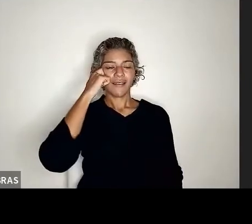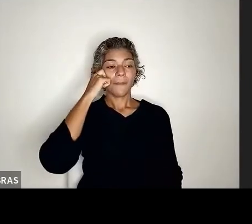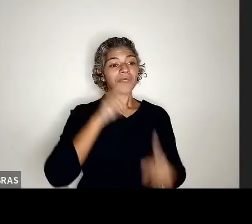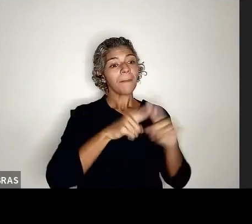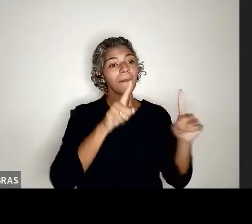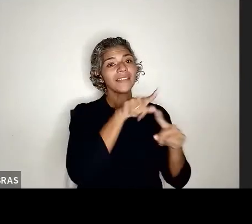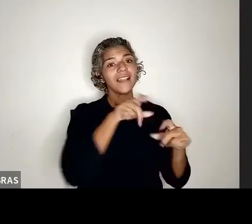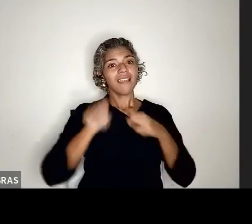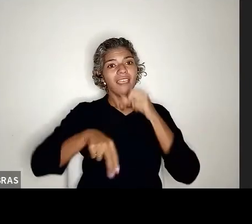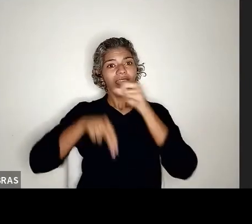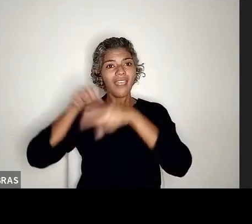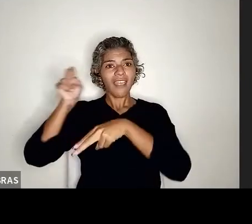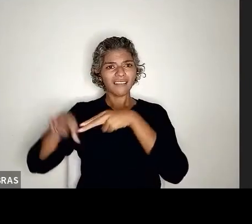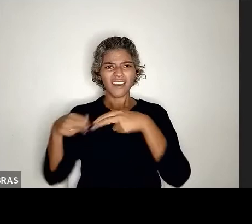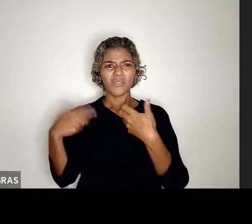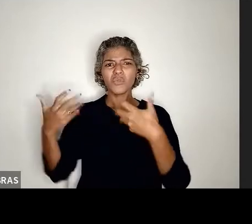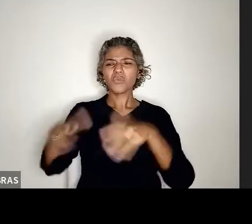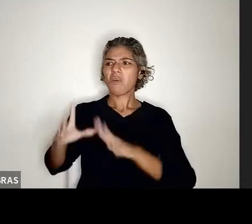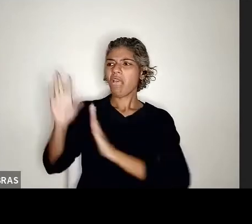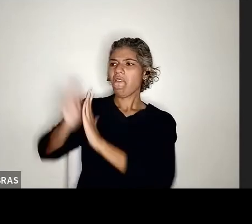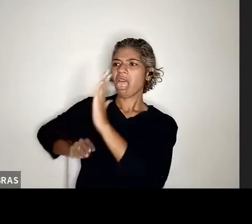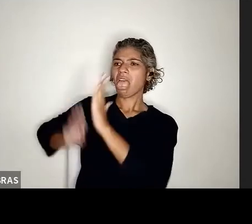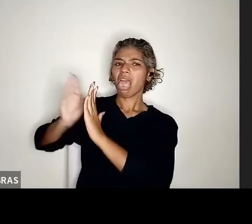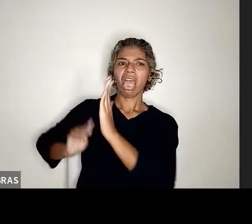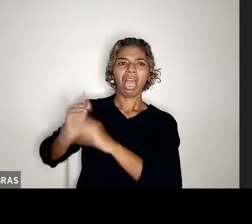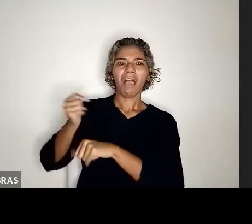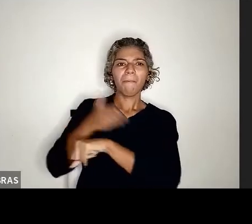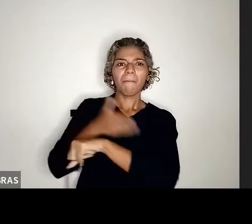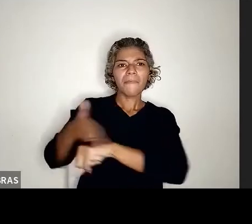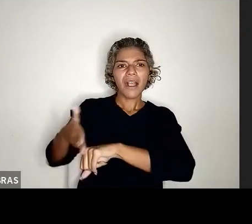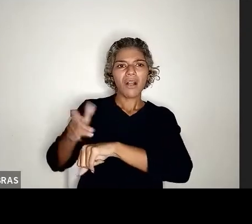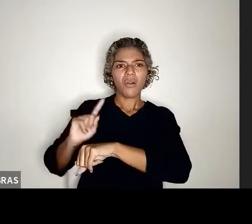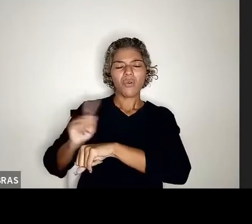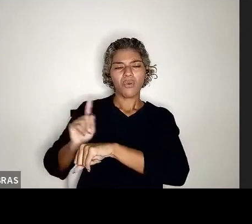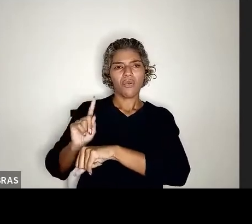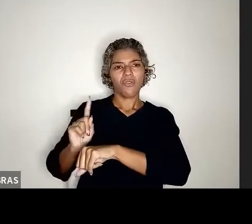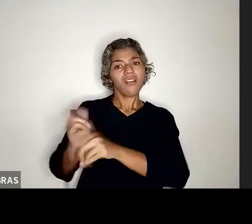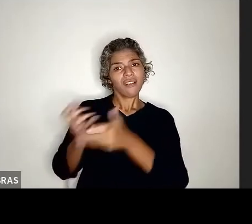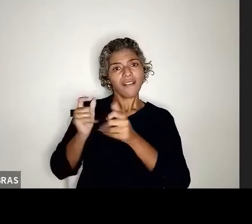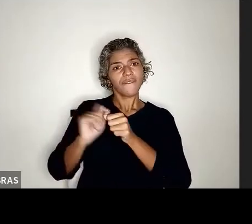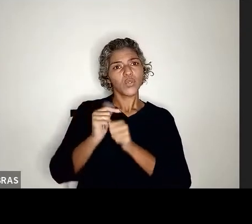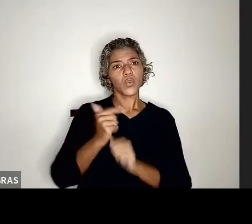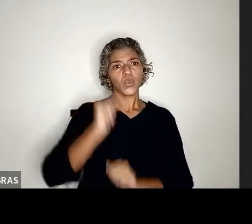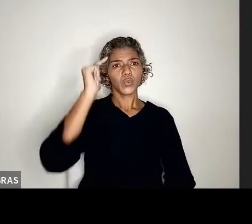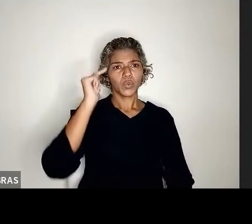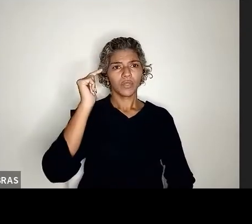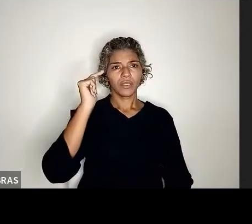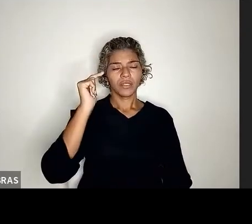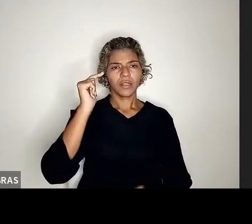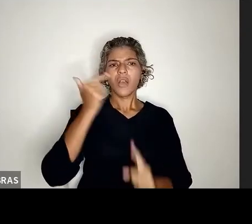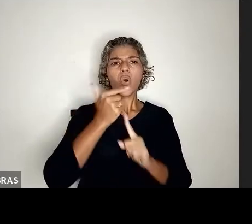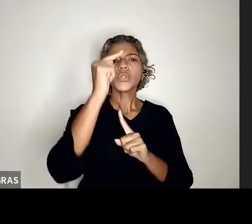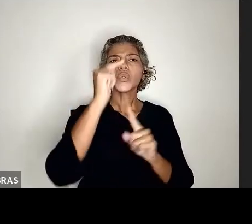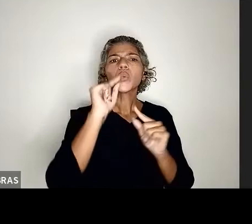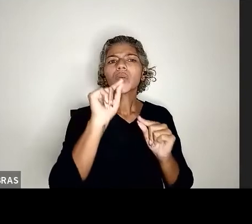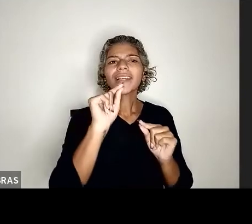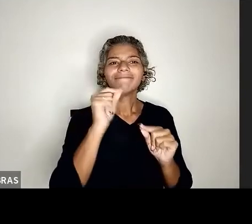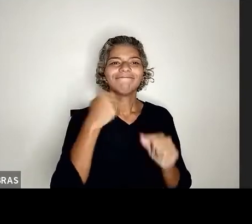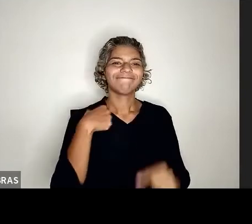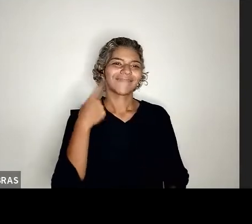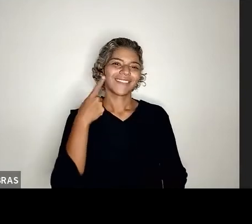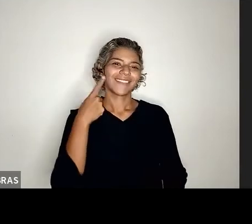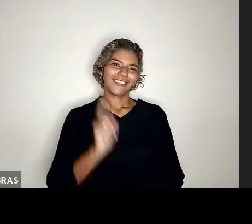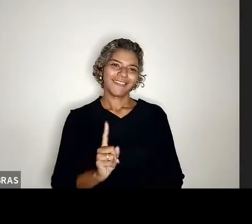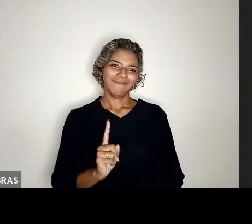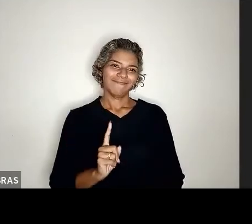branco de ciência, mas querendo construir um outro tipo de ciência. Mas que ciência é essa? Não sei. Então, acho que isso a gente precisa avançar também,